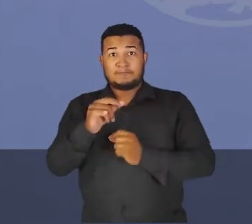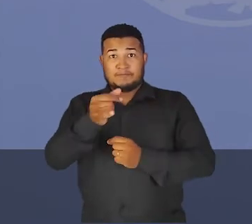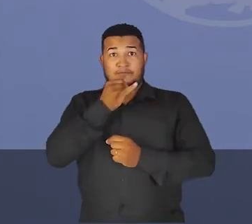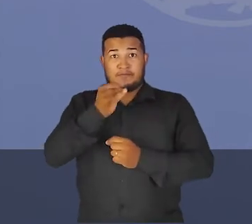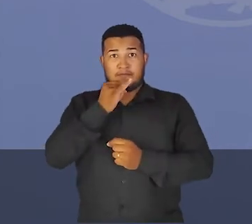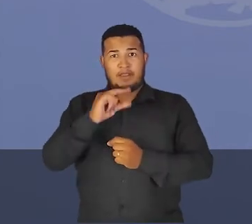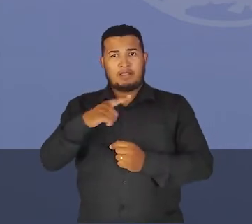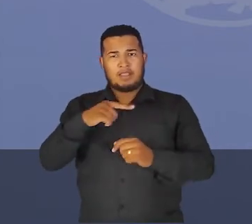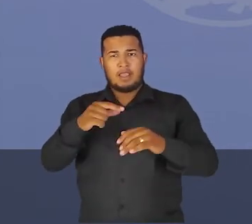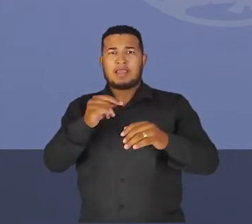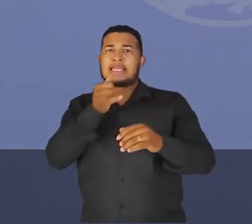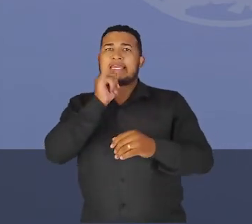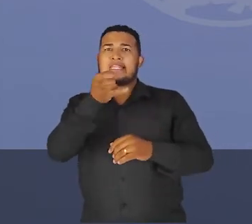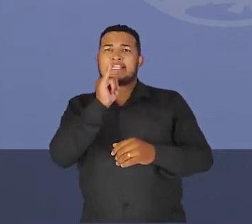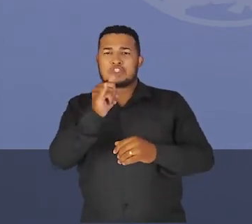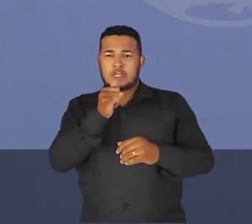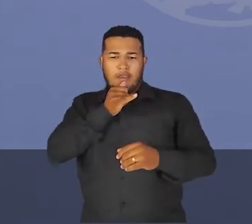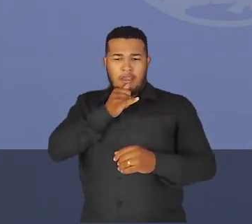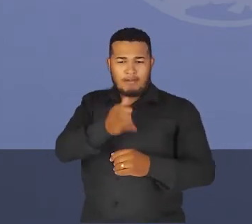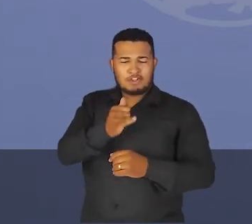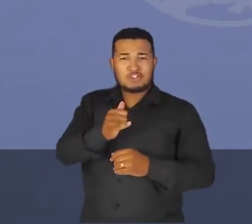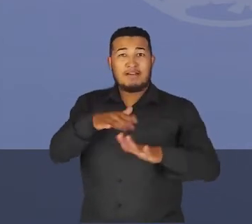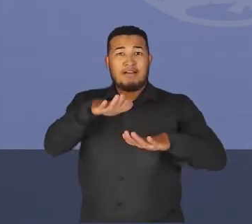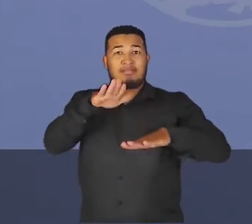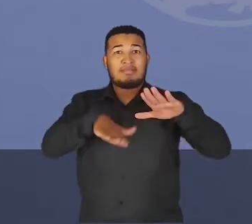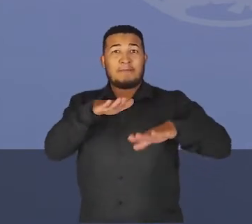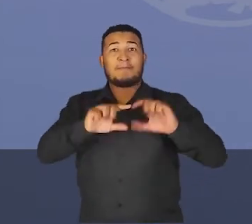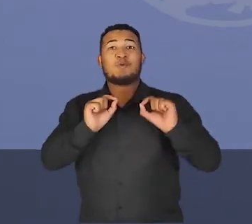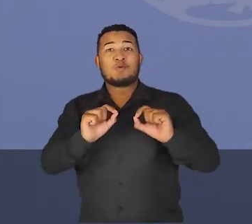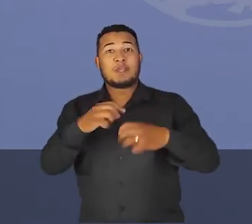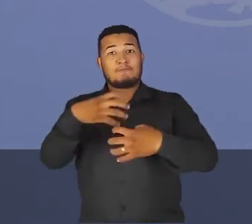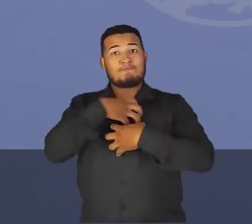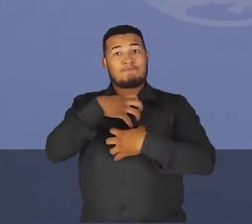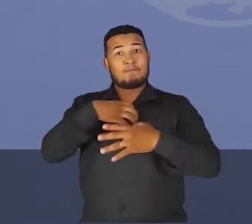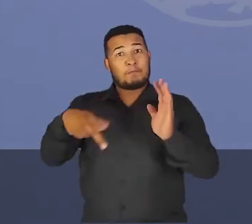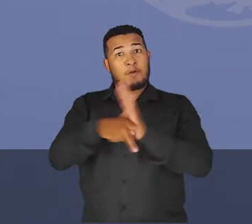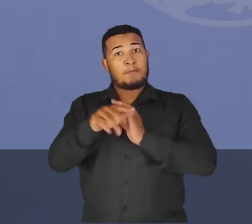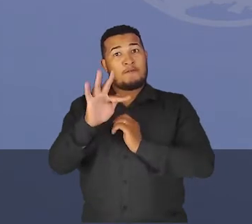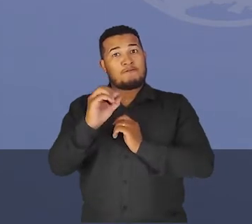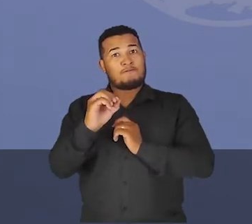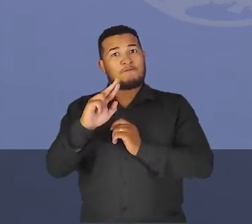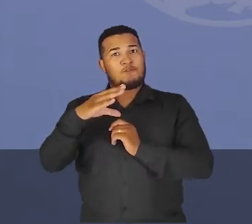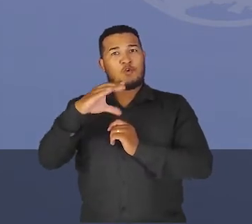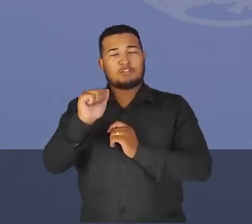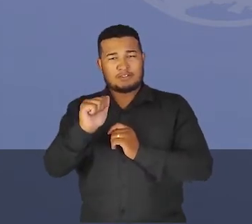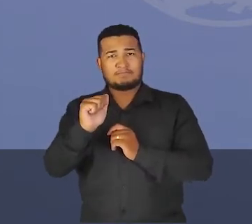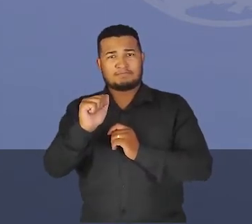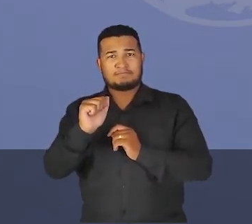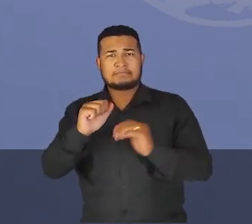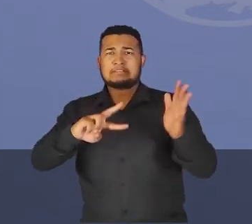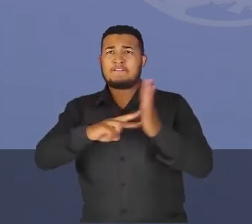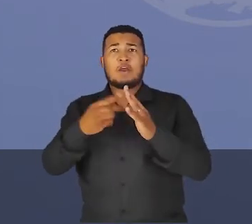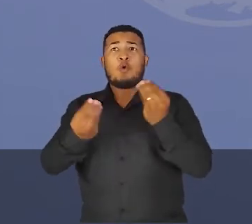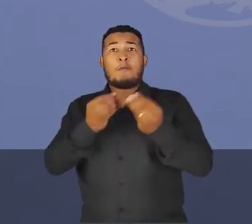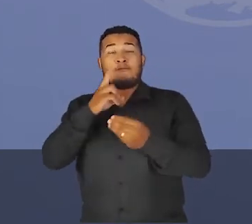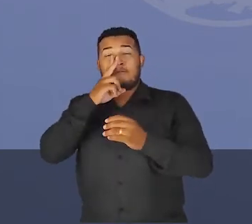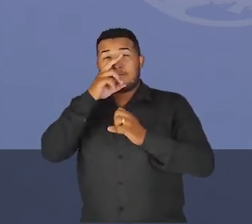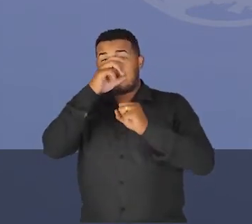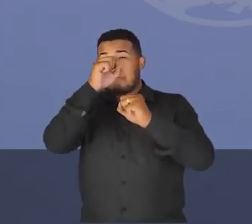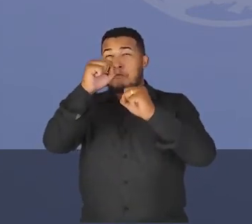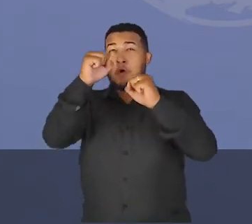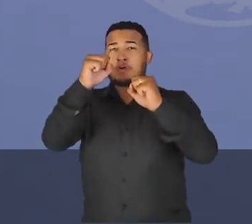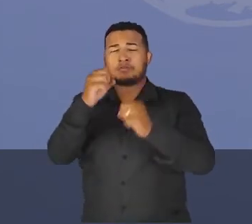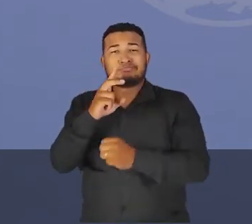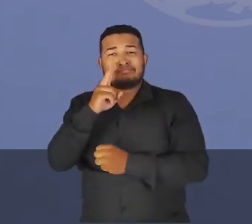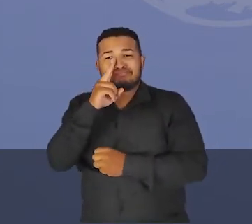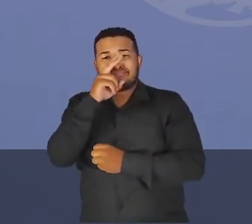esse fluxo energético depende do módulo da força. Depende da intensidade da força que você faz. Quanto